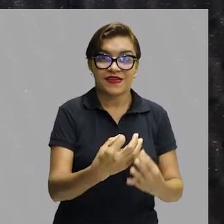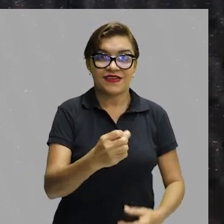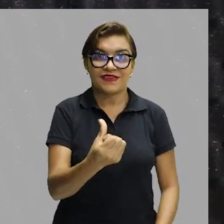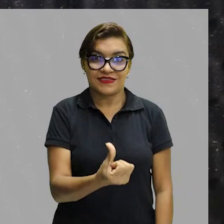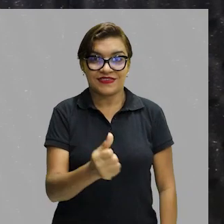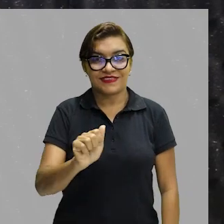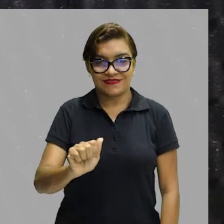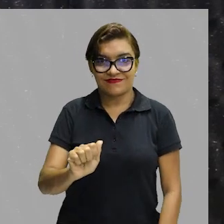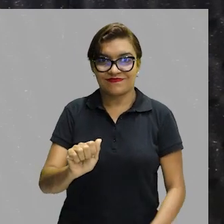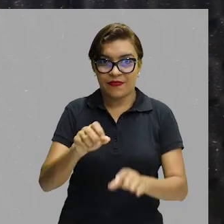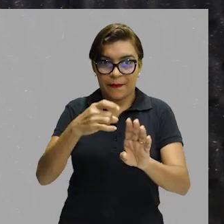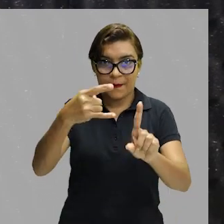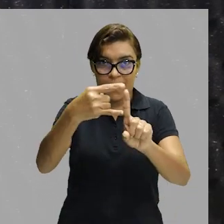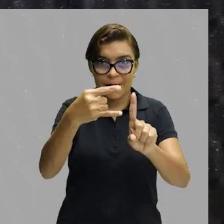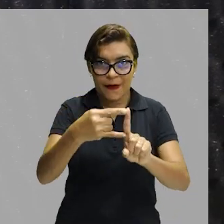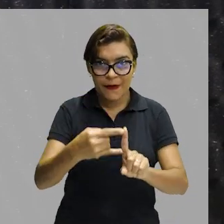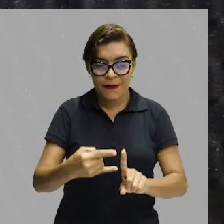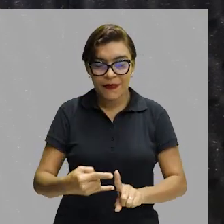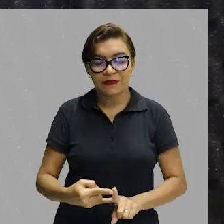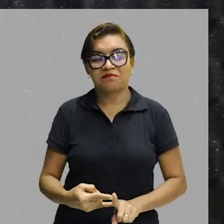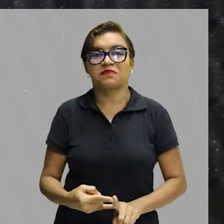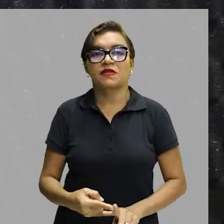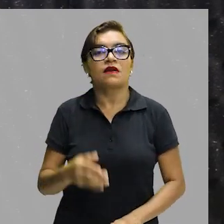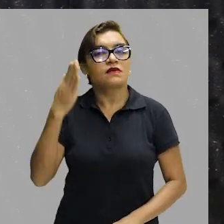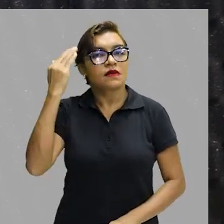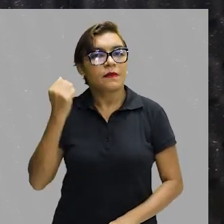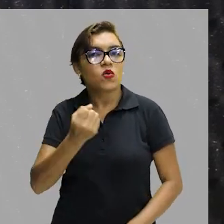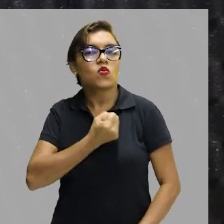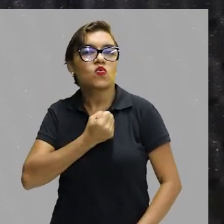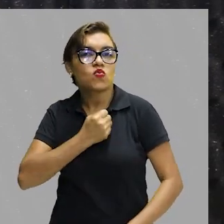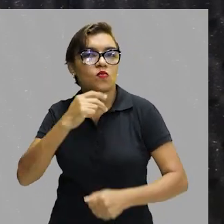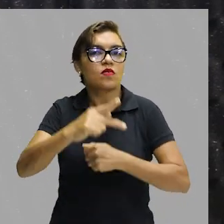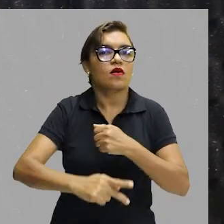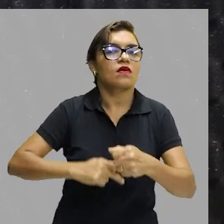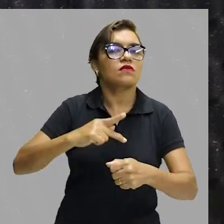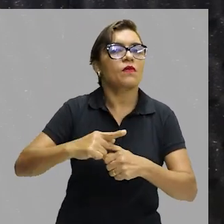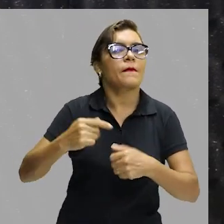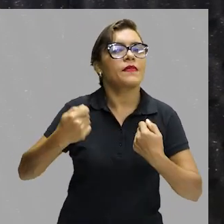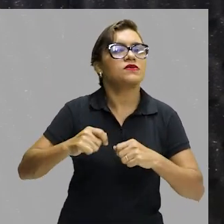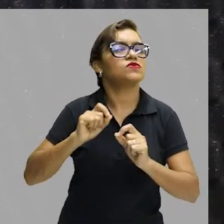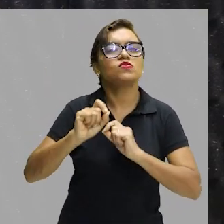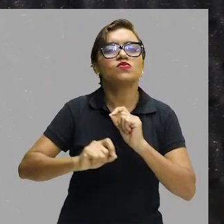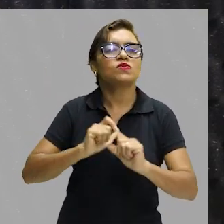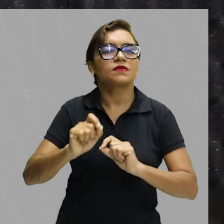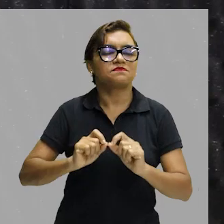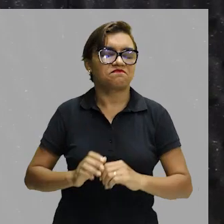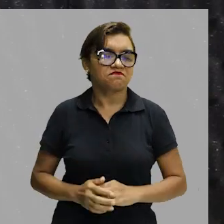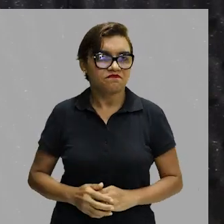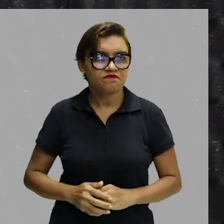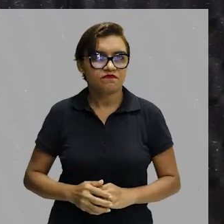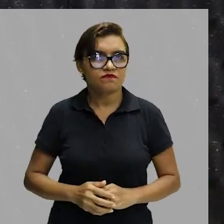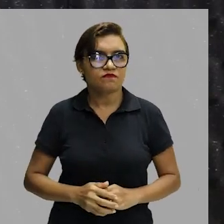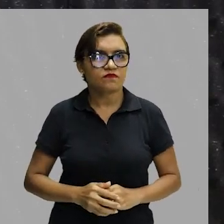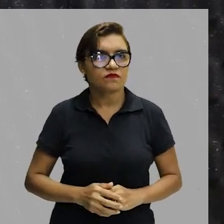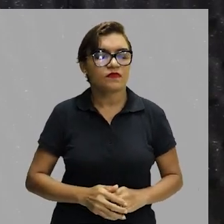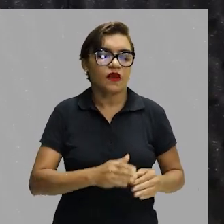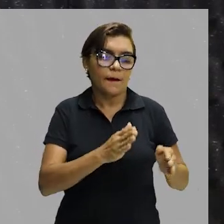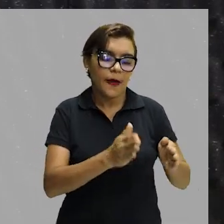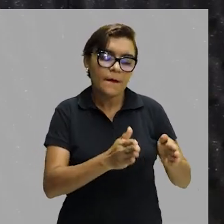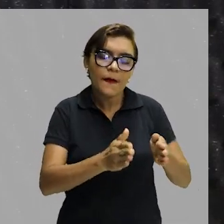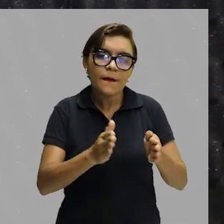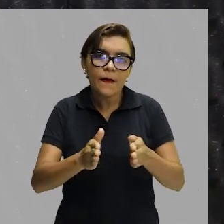família 6A. Para saber agora o seu número atômico, o que a gente precisa fazer? A gente precisa fazer a distribuição